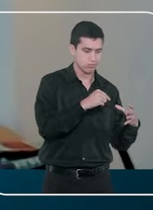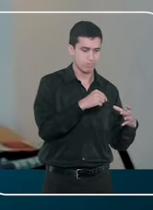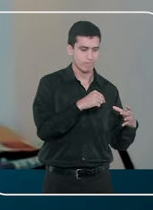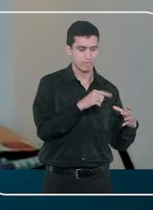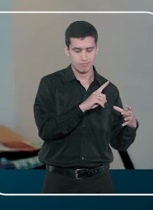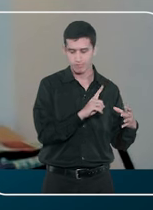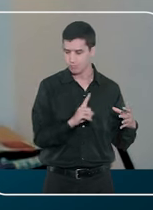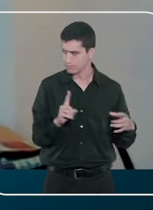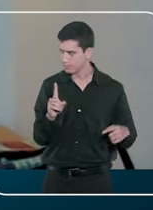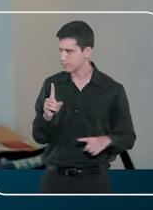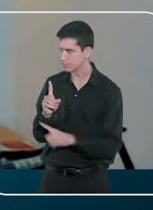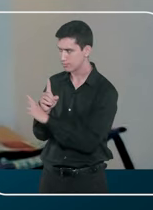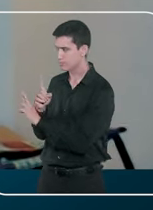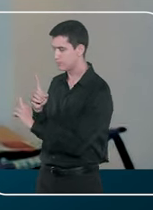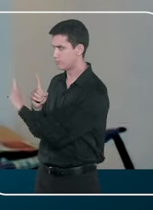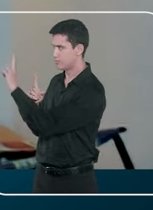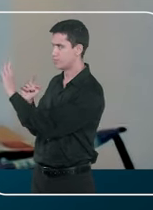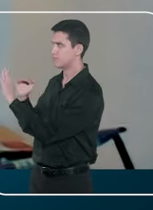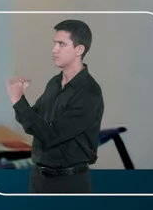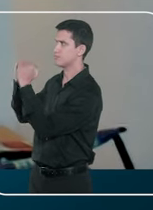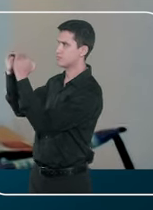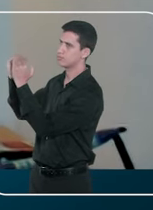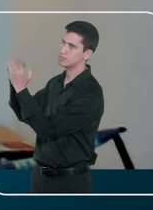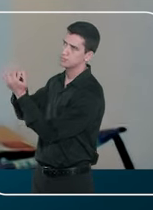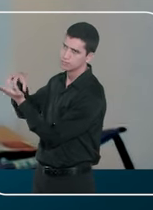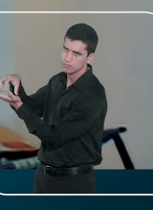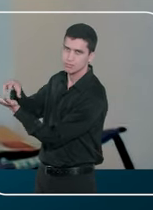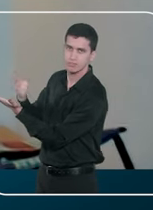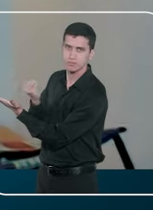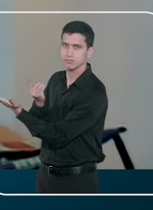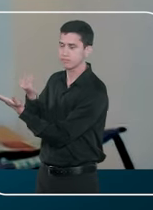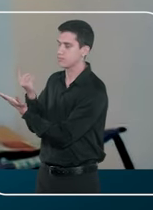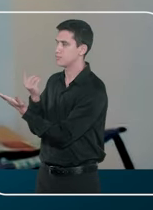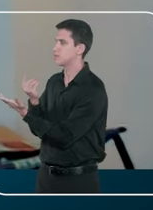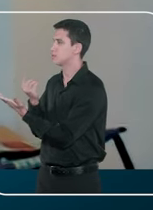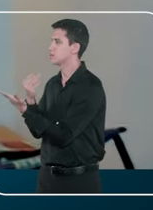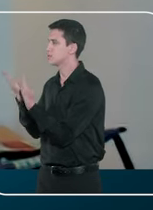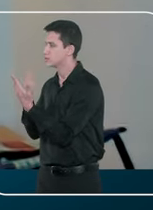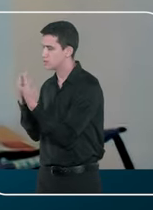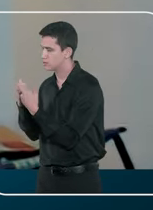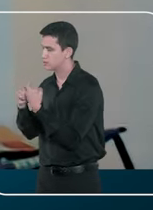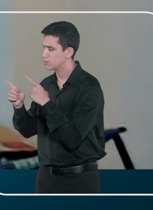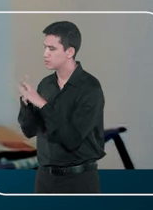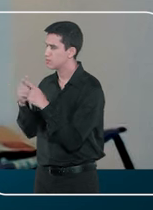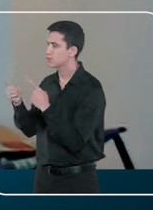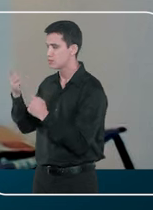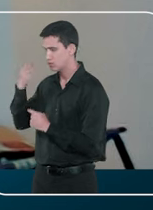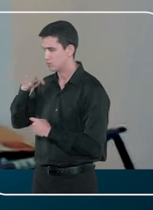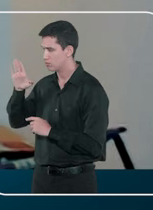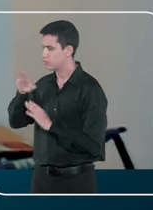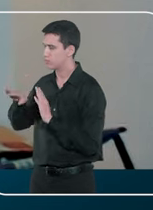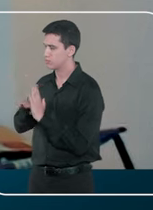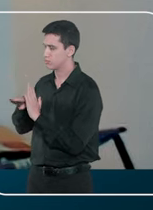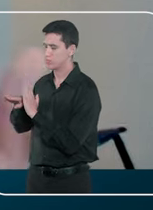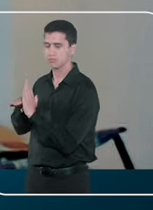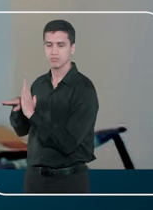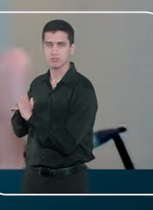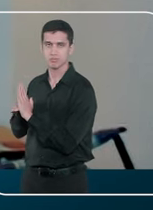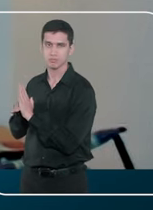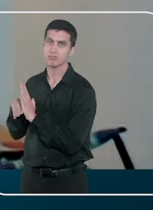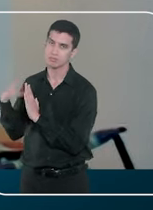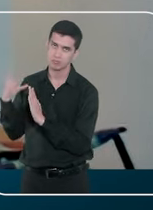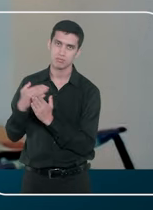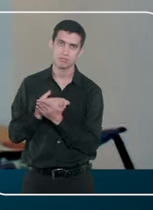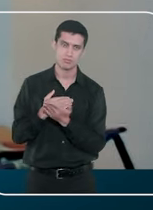com a autoridade máxima de cada órgão e entidade pública, com vistas a materializar essa colaboração, né? Então, são